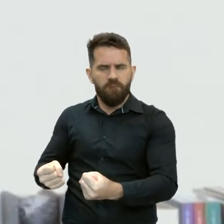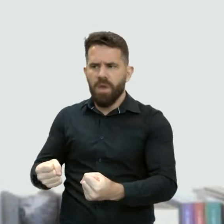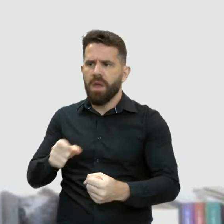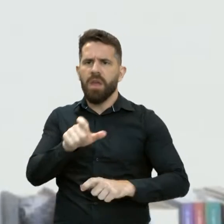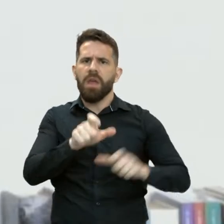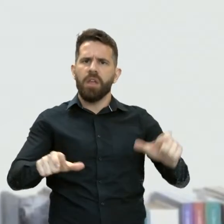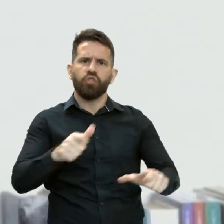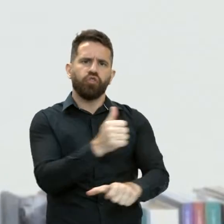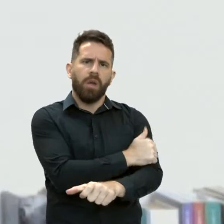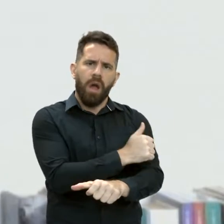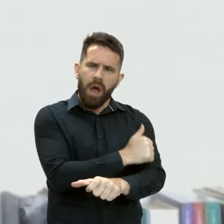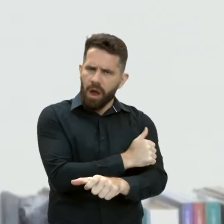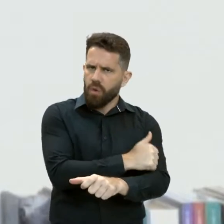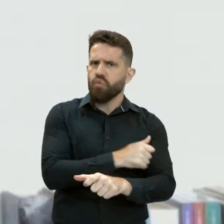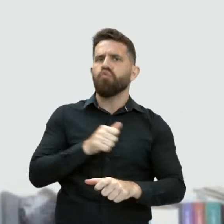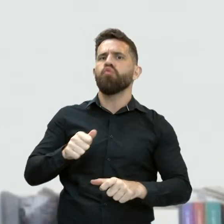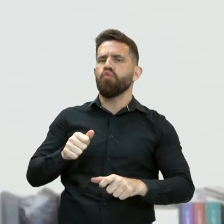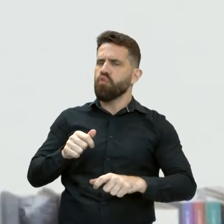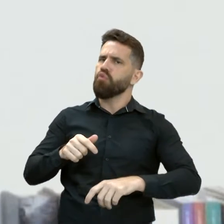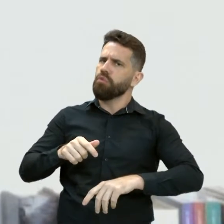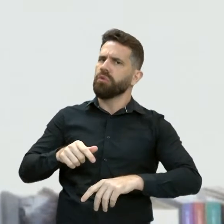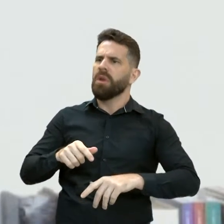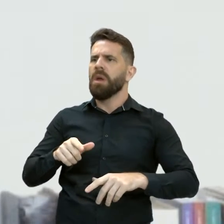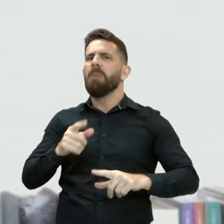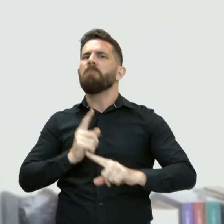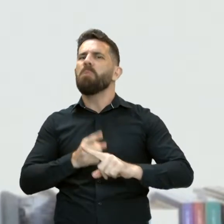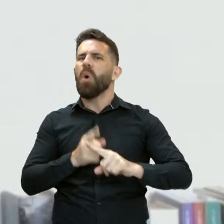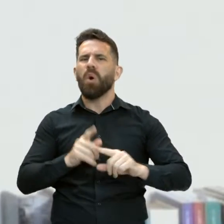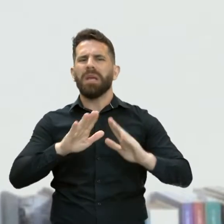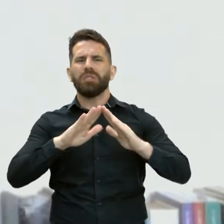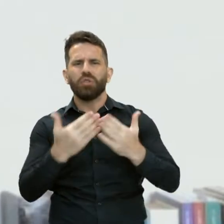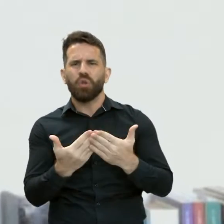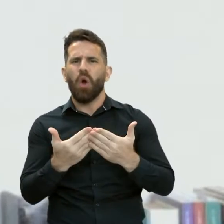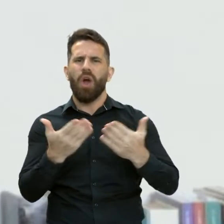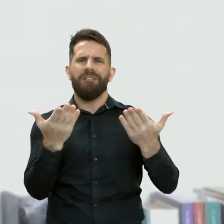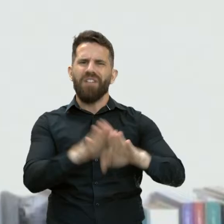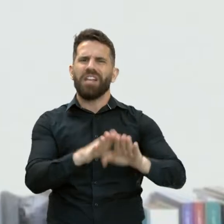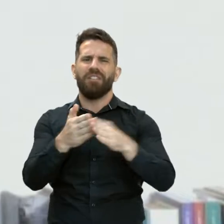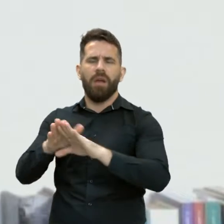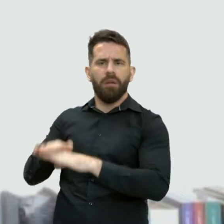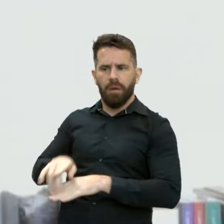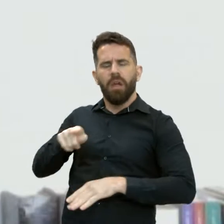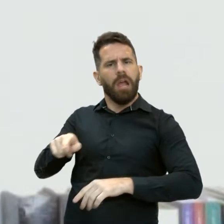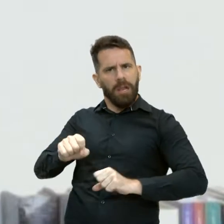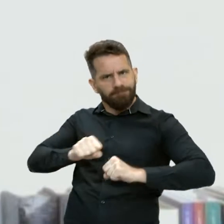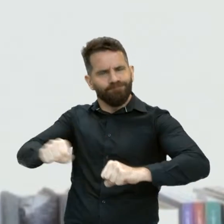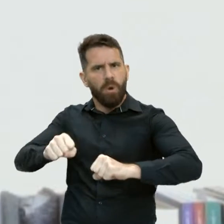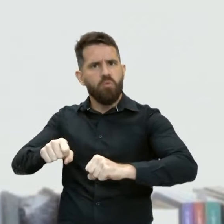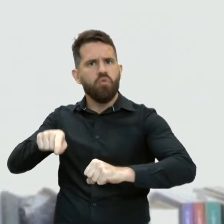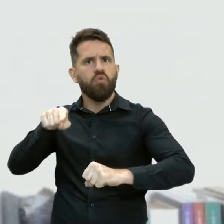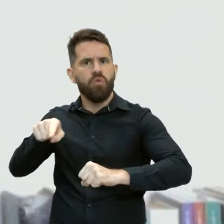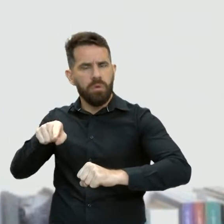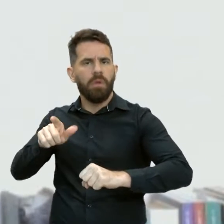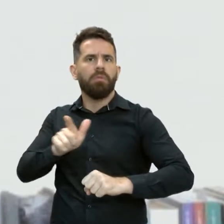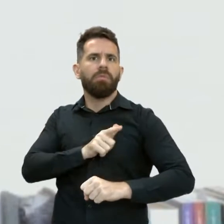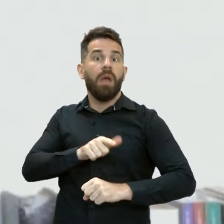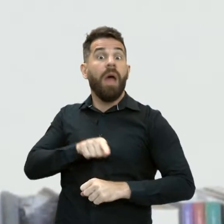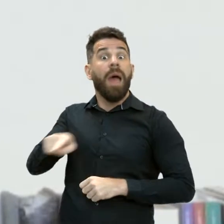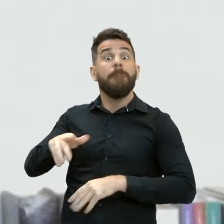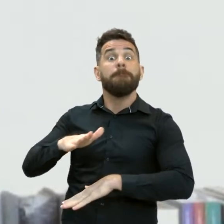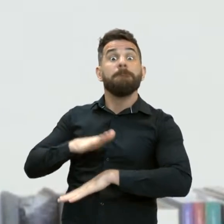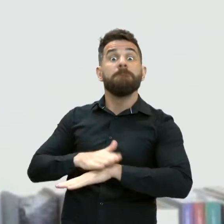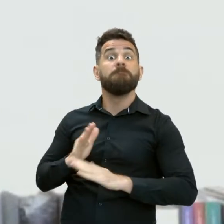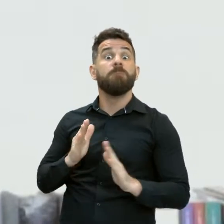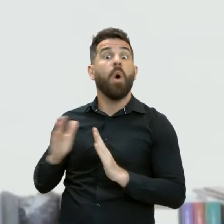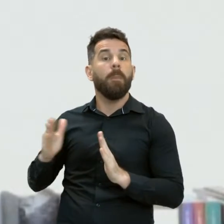estudantes em algumas situações em que as escolas estão sendo fechadas, e é nesse momento que ela começa a praticar algumas coisas